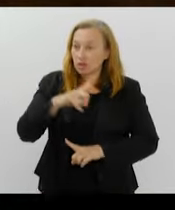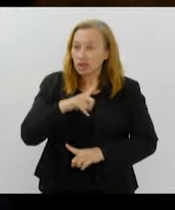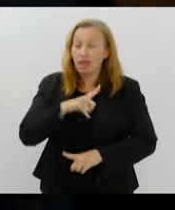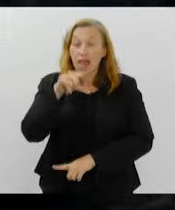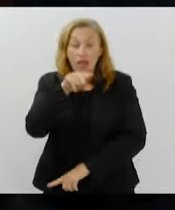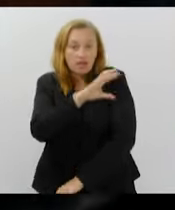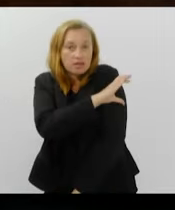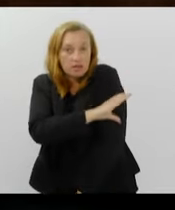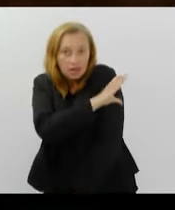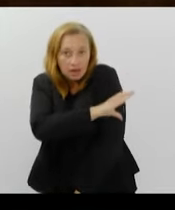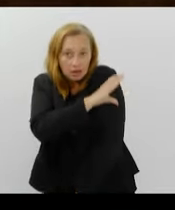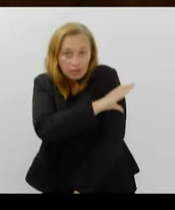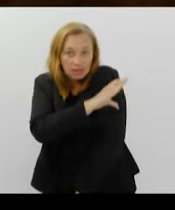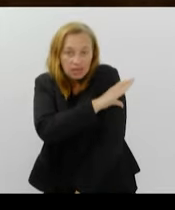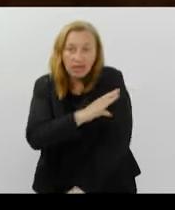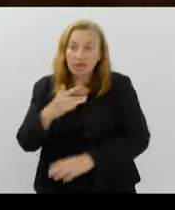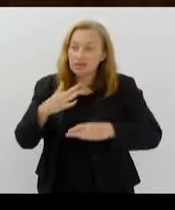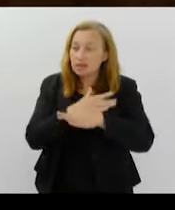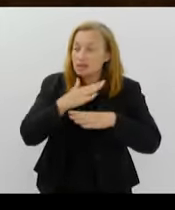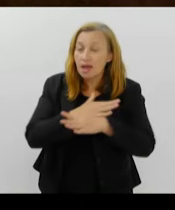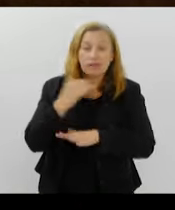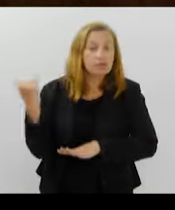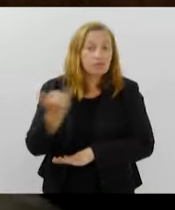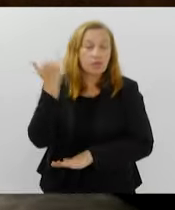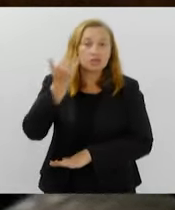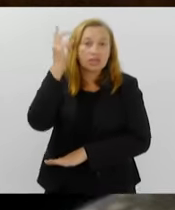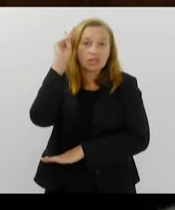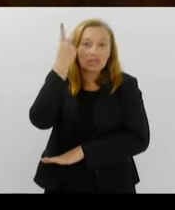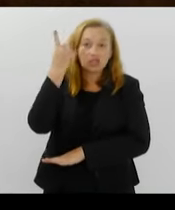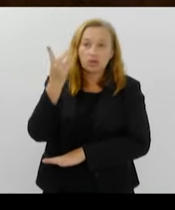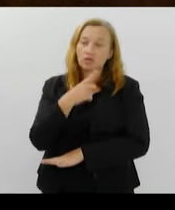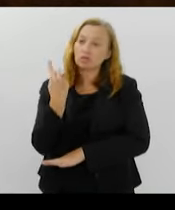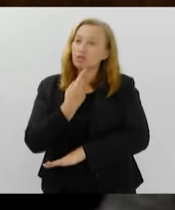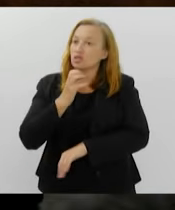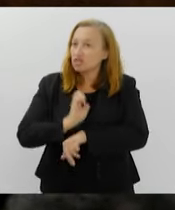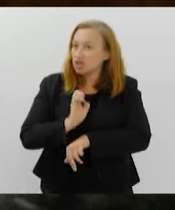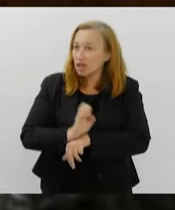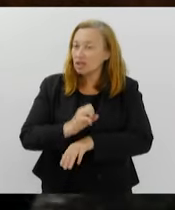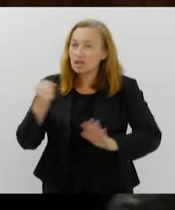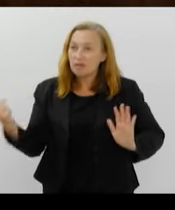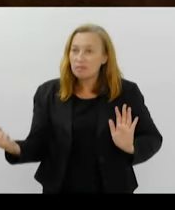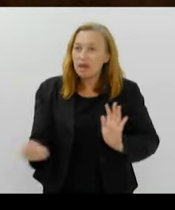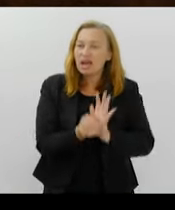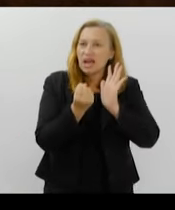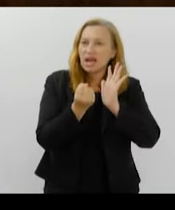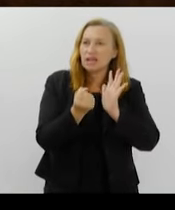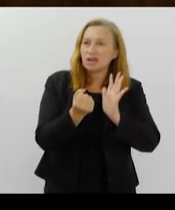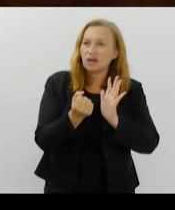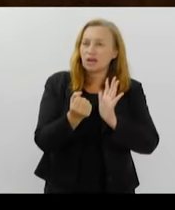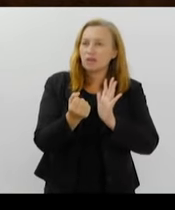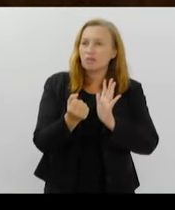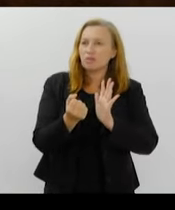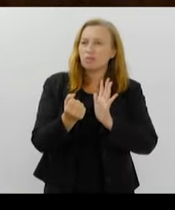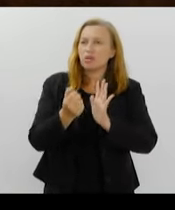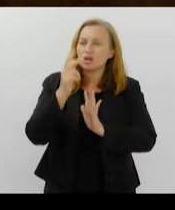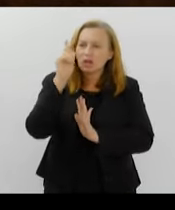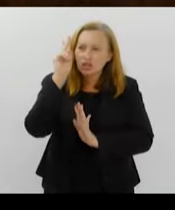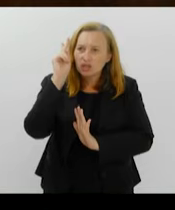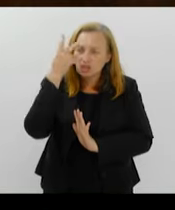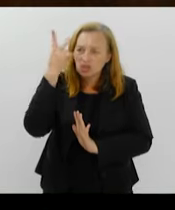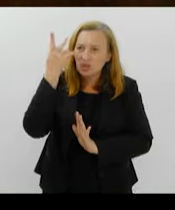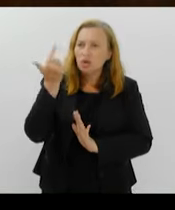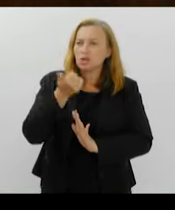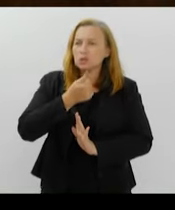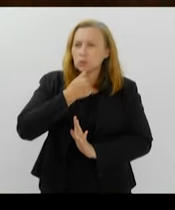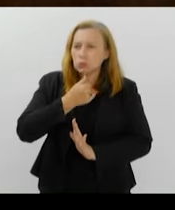Goitacazes essa cidade tão importante na história do nosso estado e ao mesmo tempo tão marcada por contradições da gente ter lá